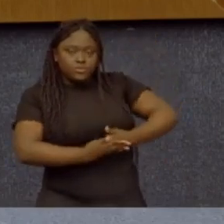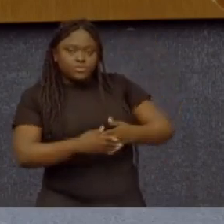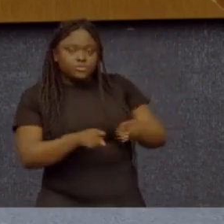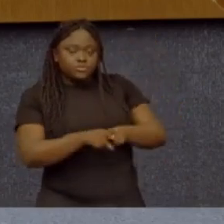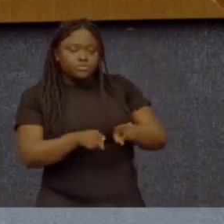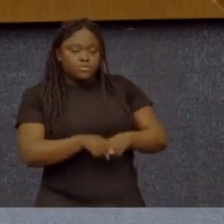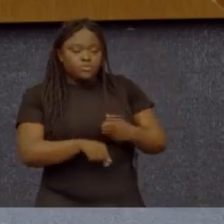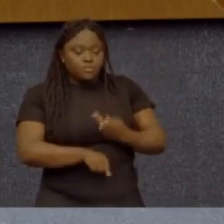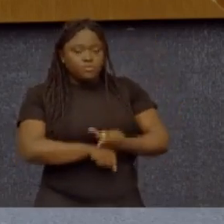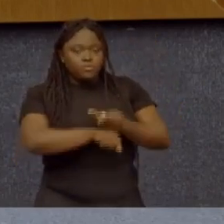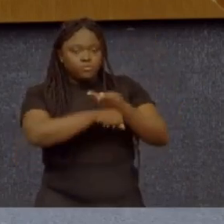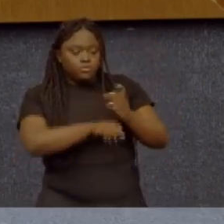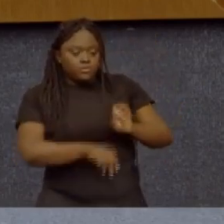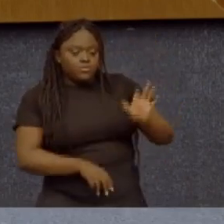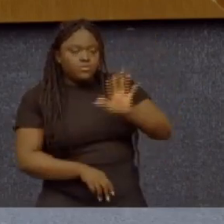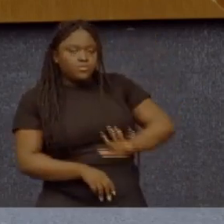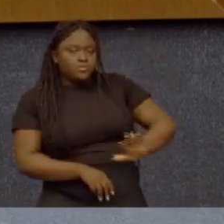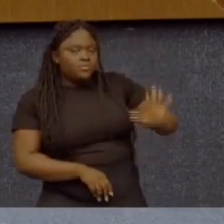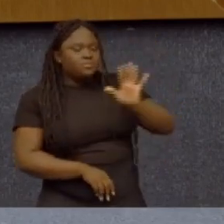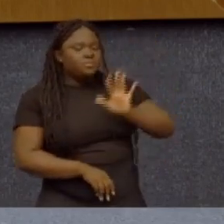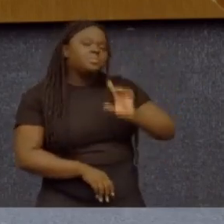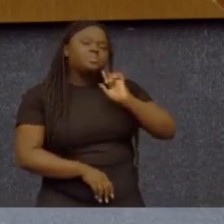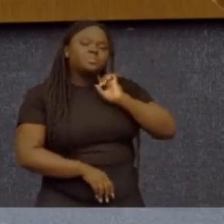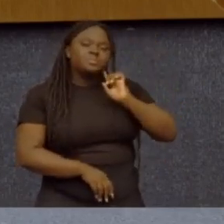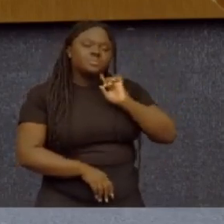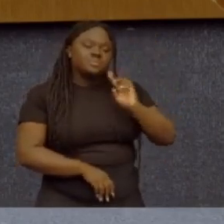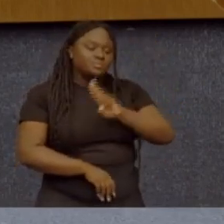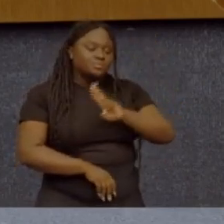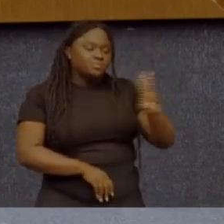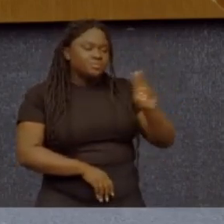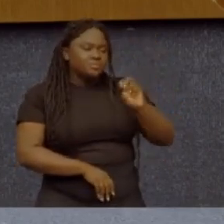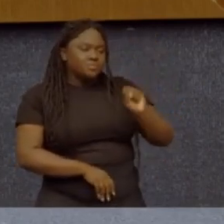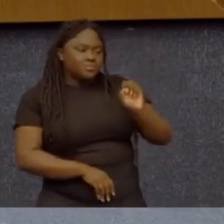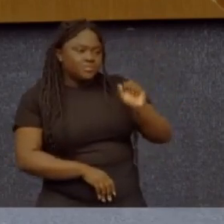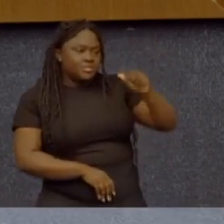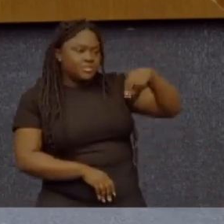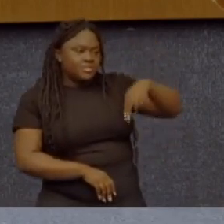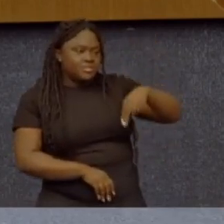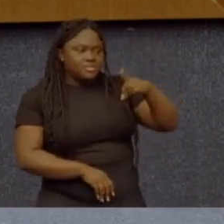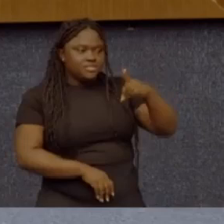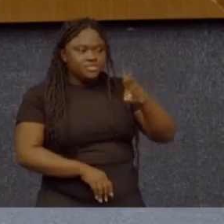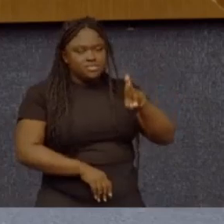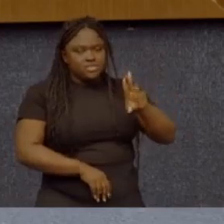procurador do Estado de Minas Gerais, Sandro Drummond Brandão.